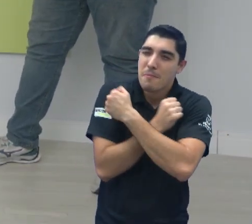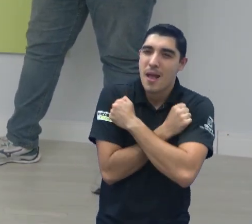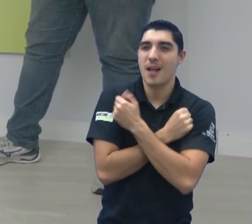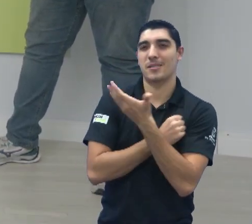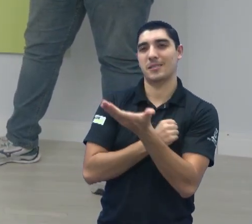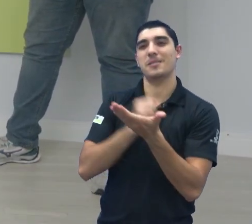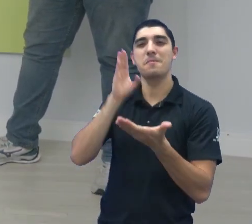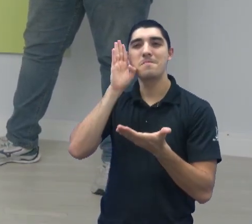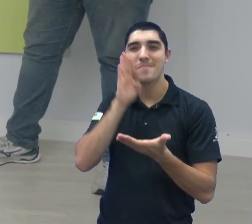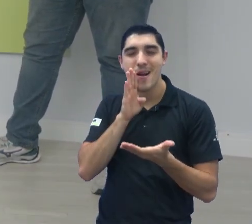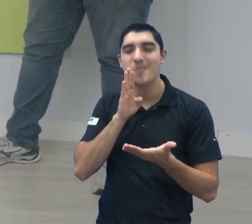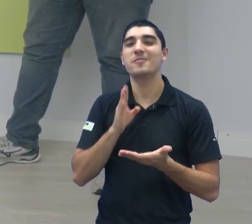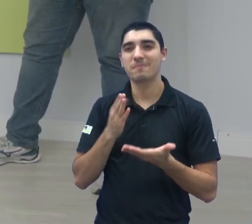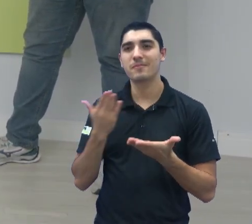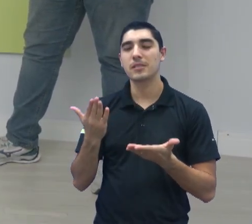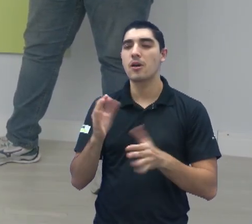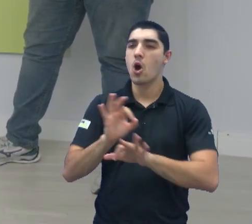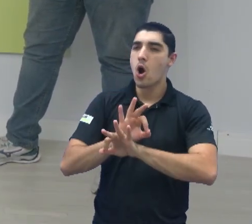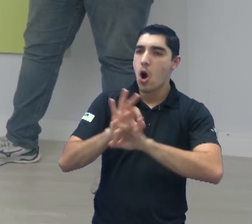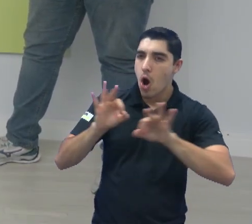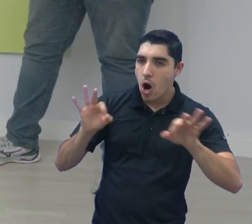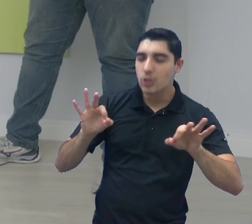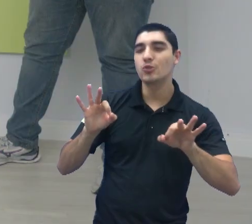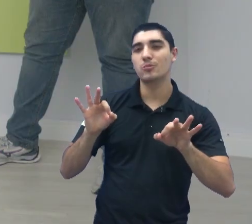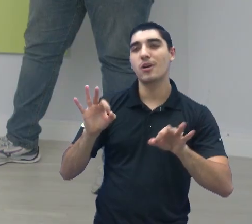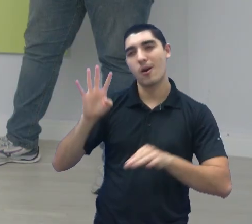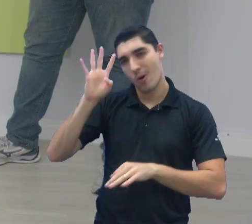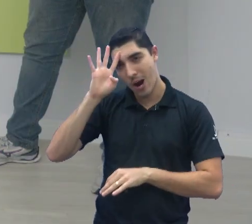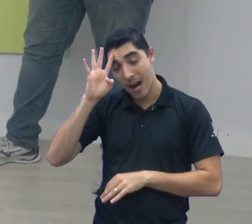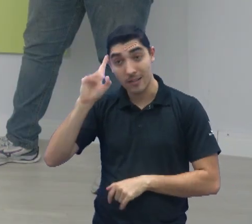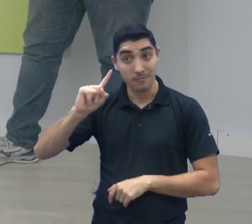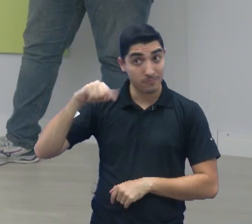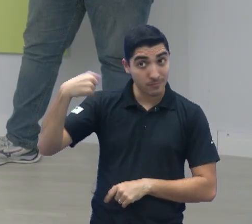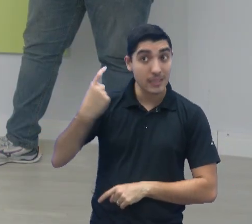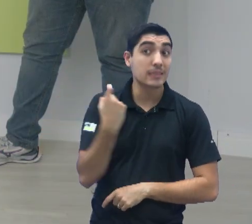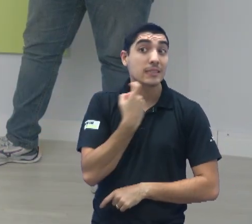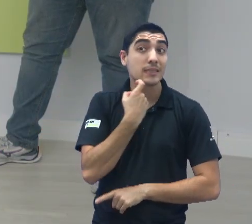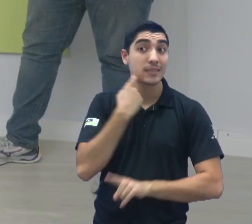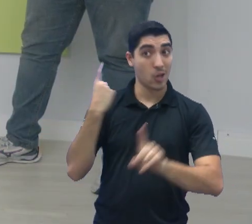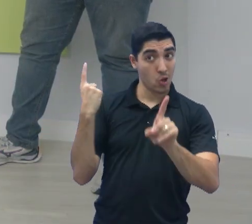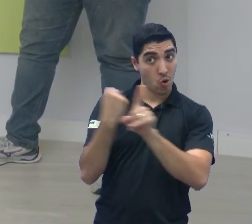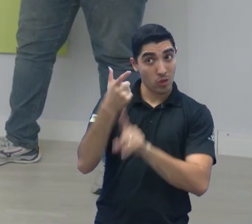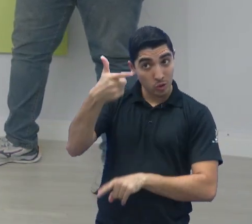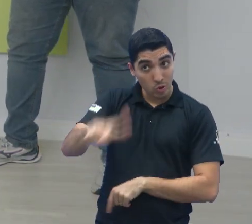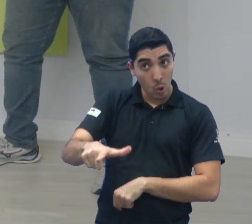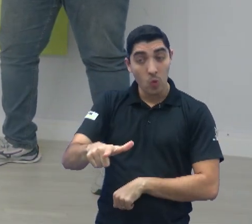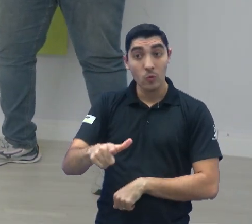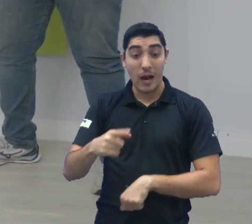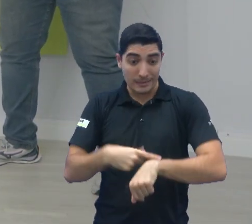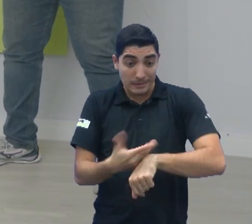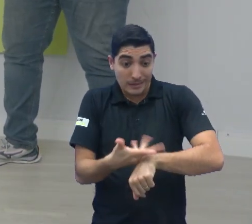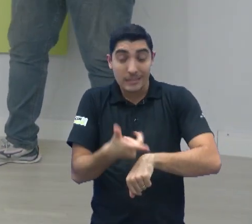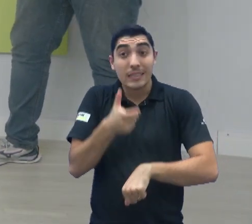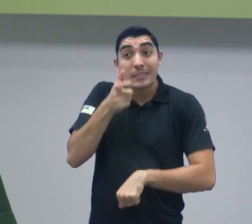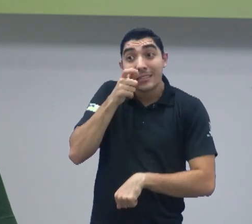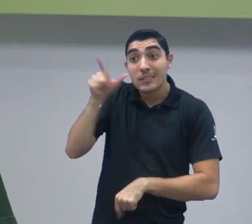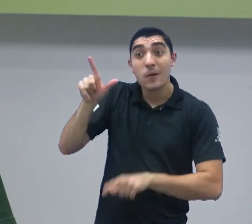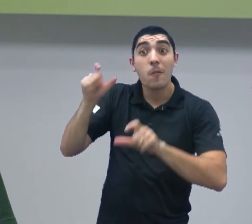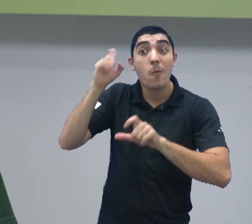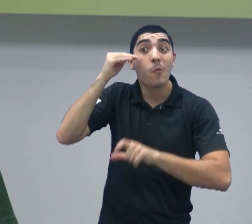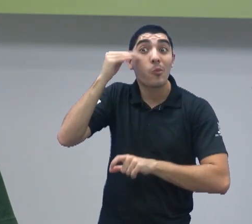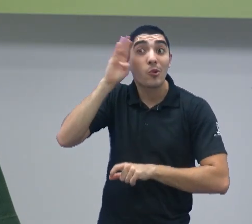você. Ótimo final de quarta-feira. Te espero na sexta-feira. Vamos sair correndo para poder assistir o Brunão, hein, Paulito?